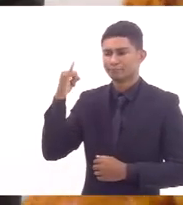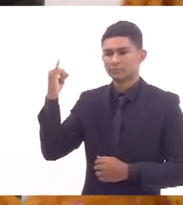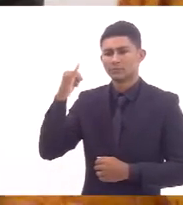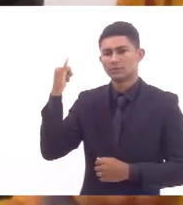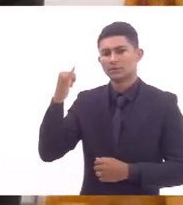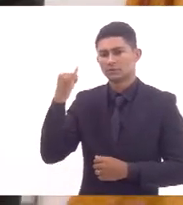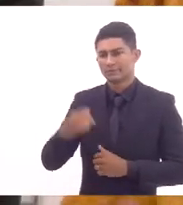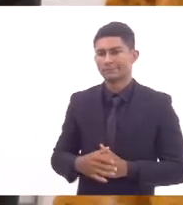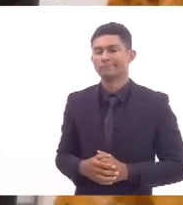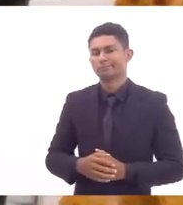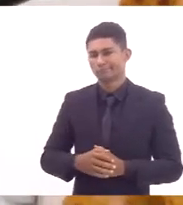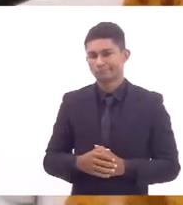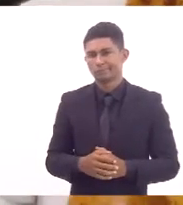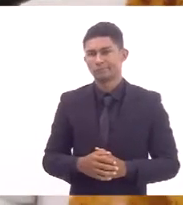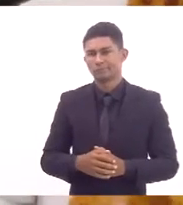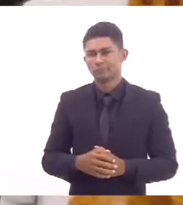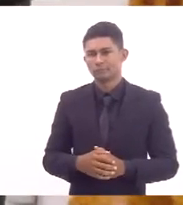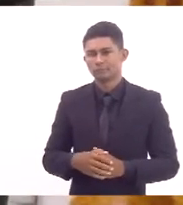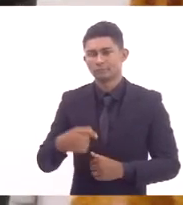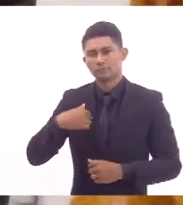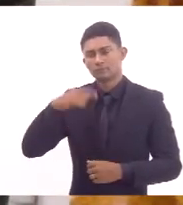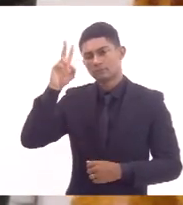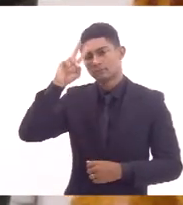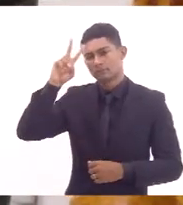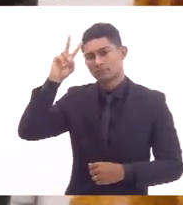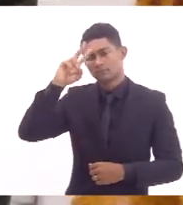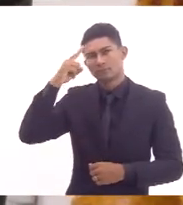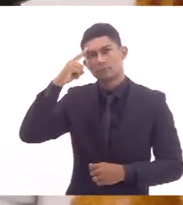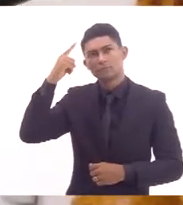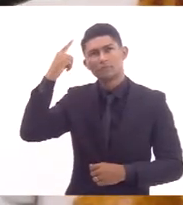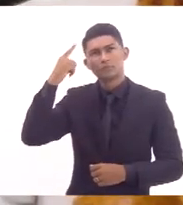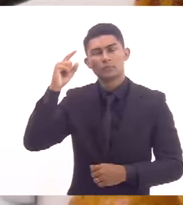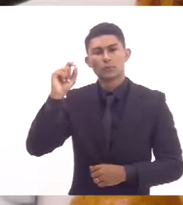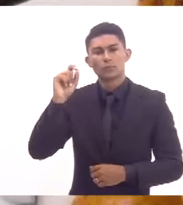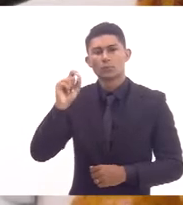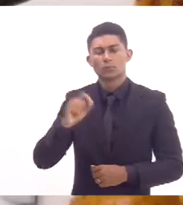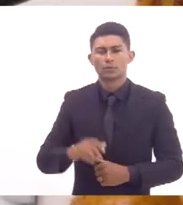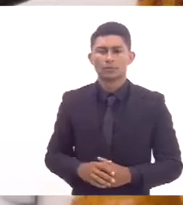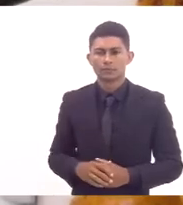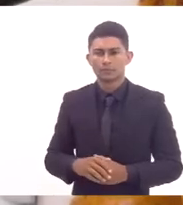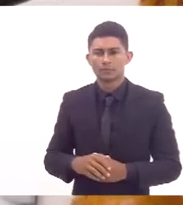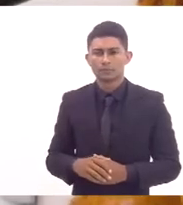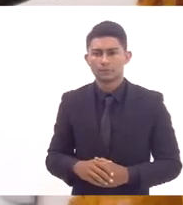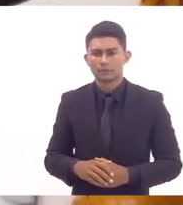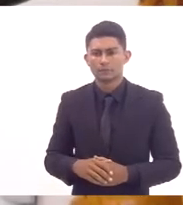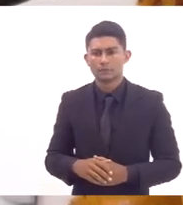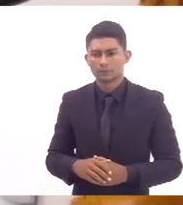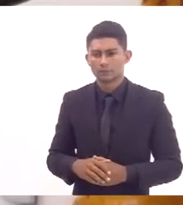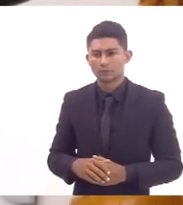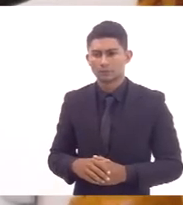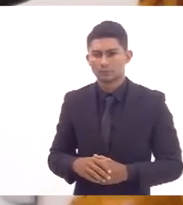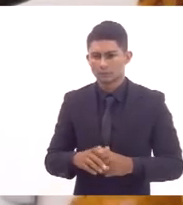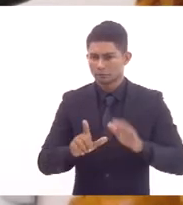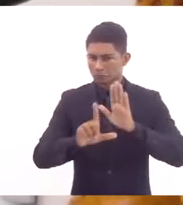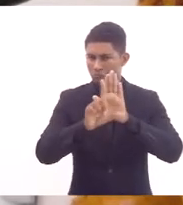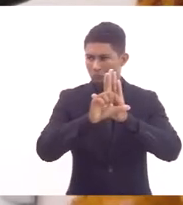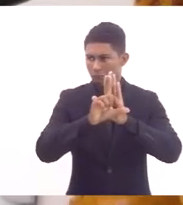é muito importante hoje eu me lembro é porque eu me lembro tá tá definido